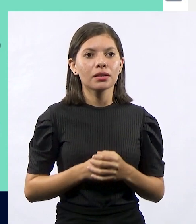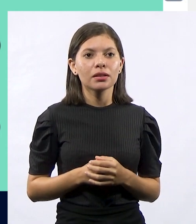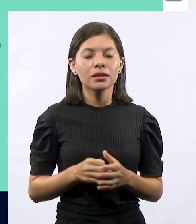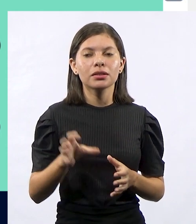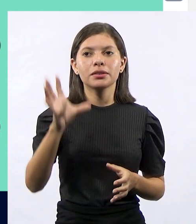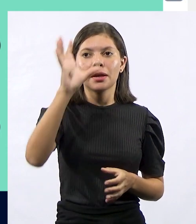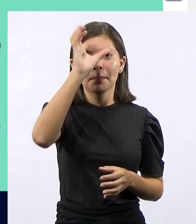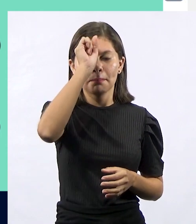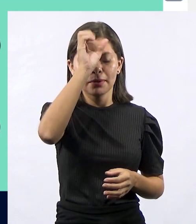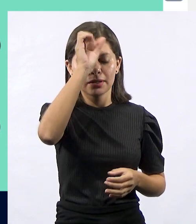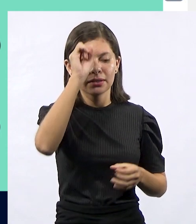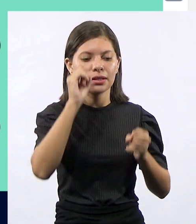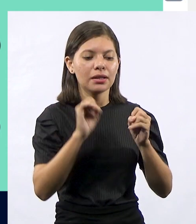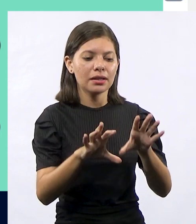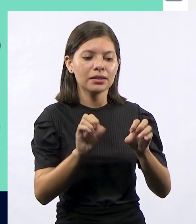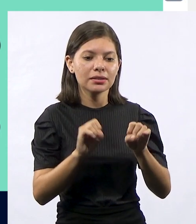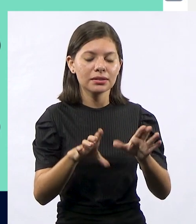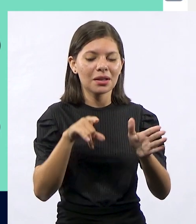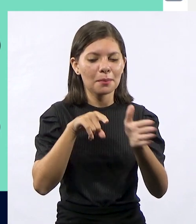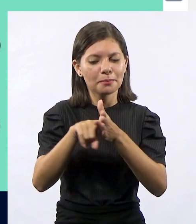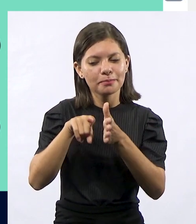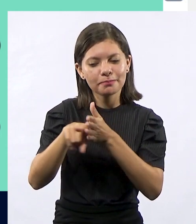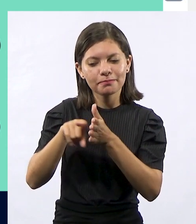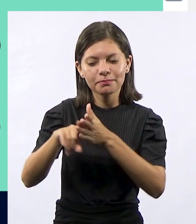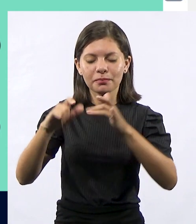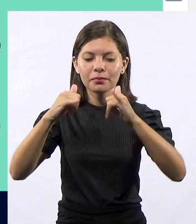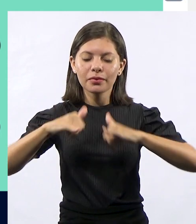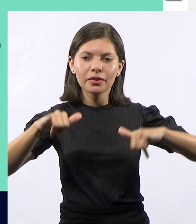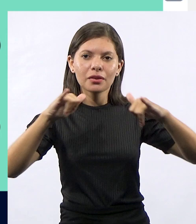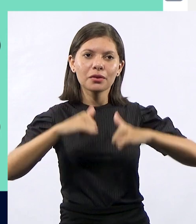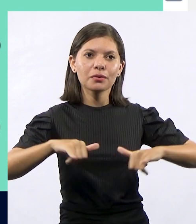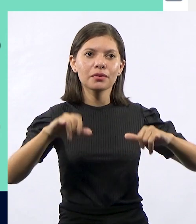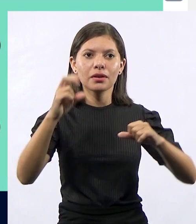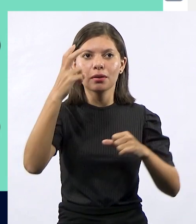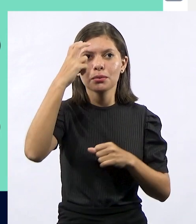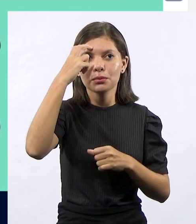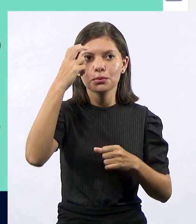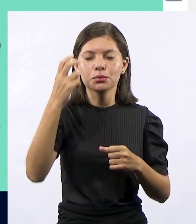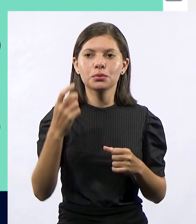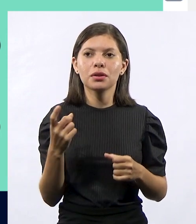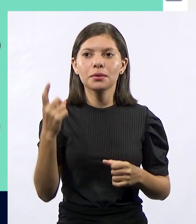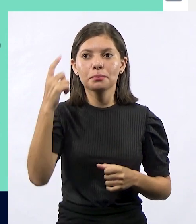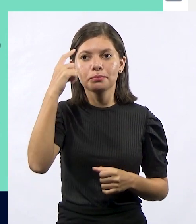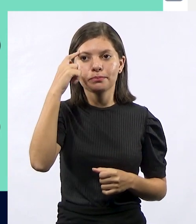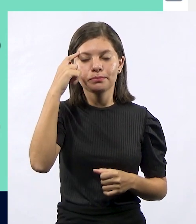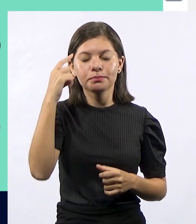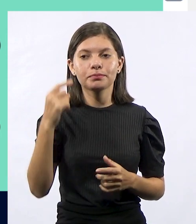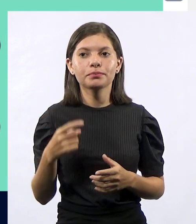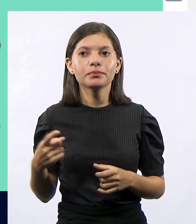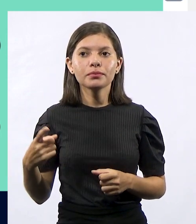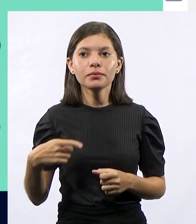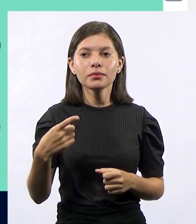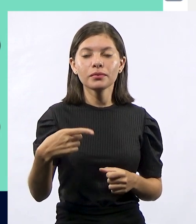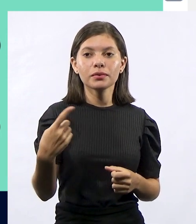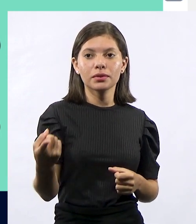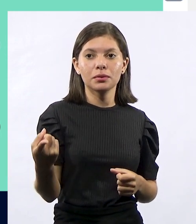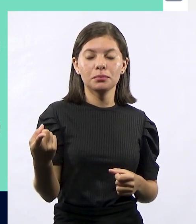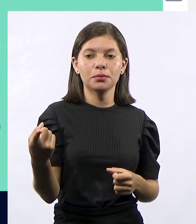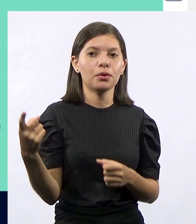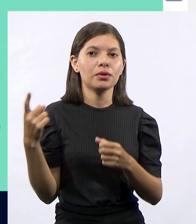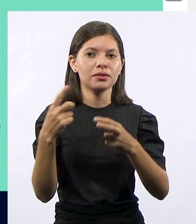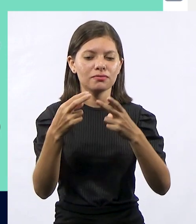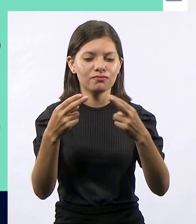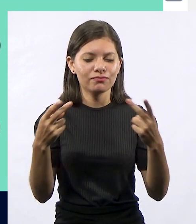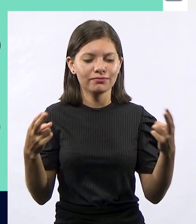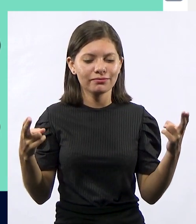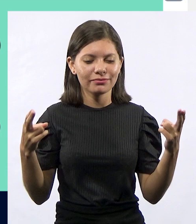liberdade de aprender, ensinar, pesquisar e divulgar a cultura e o pensamento. Depois, o